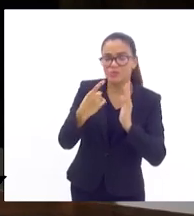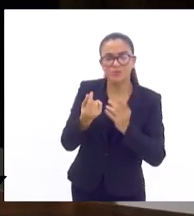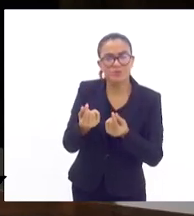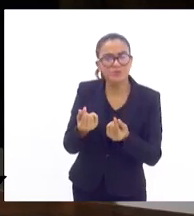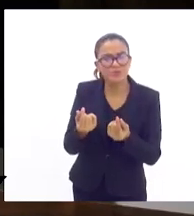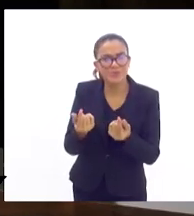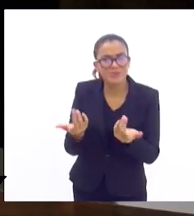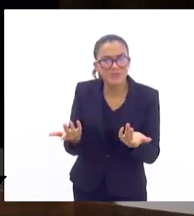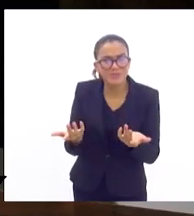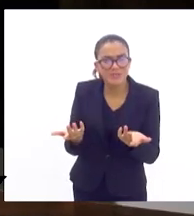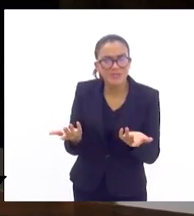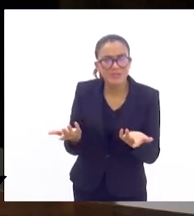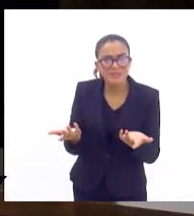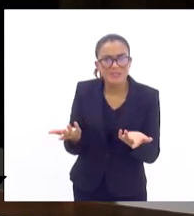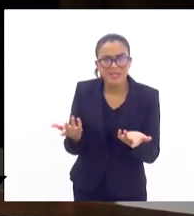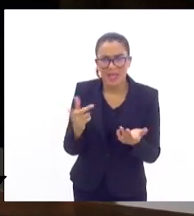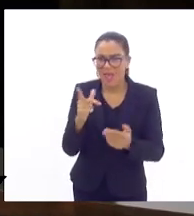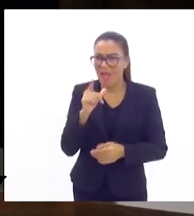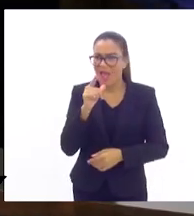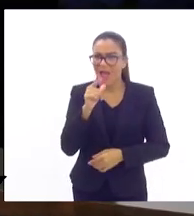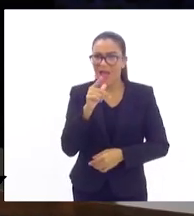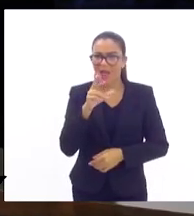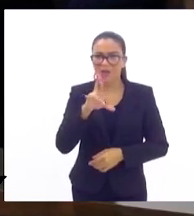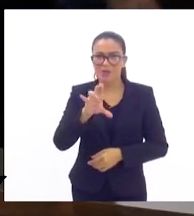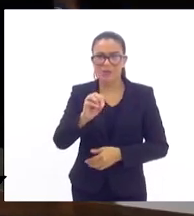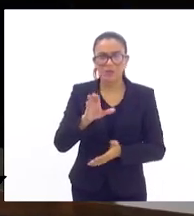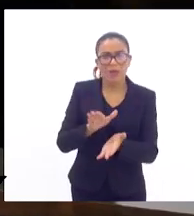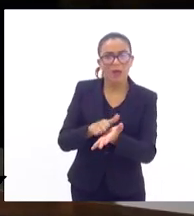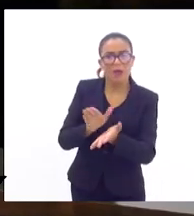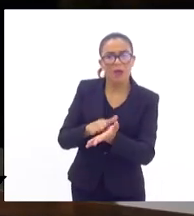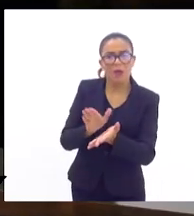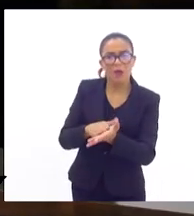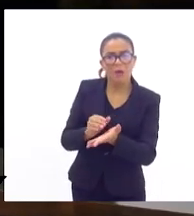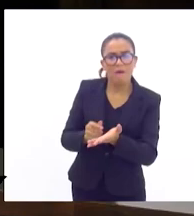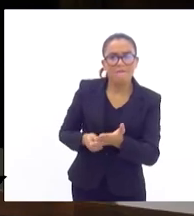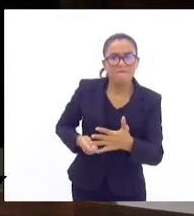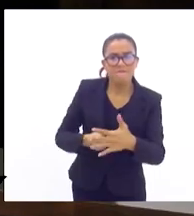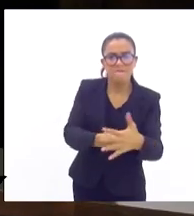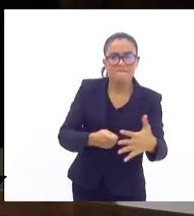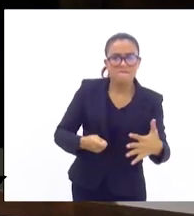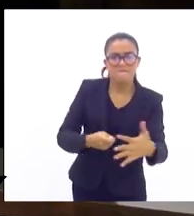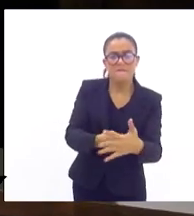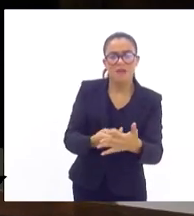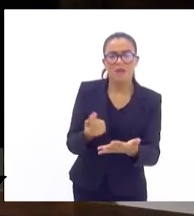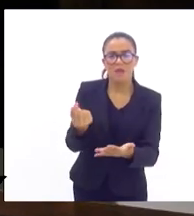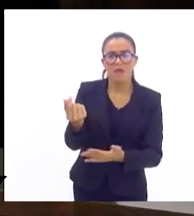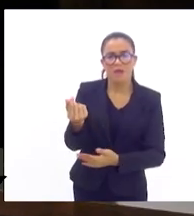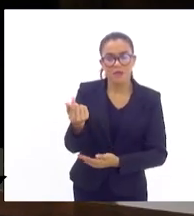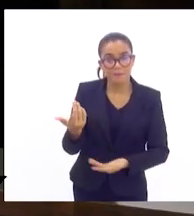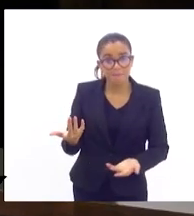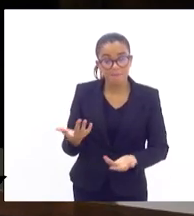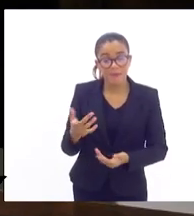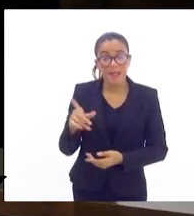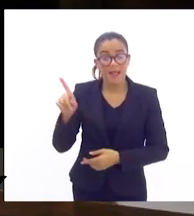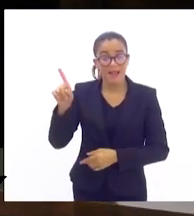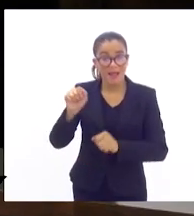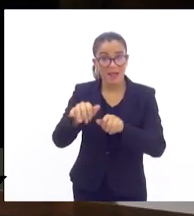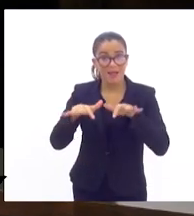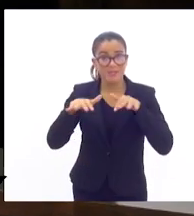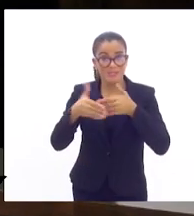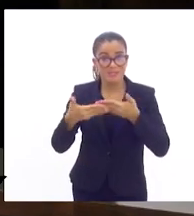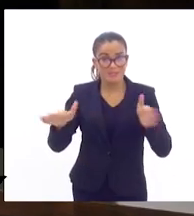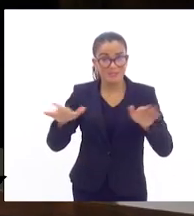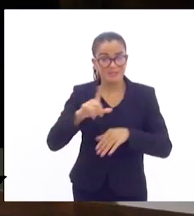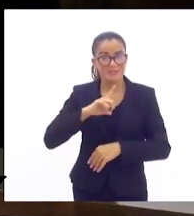desse serviço e a Águas do Rio está imputando a cobrança. E na audiência pública que nós tivemos lá em São Gonçalo,